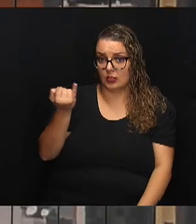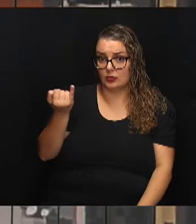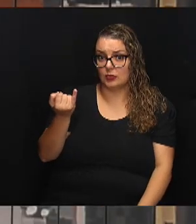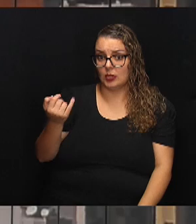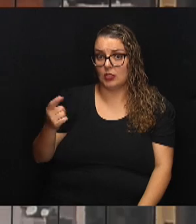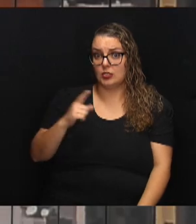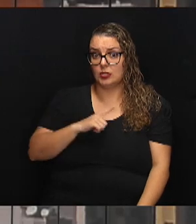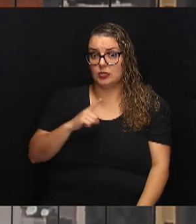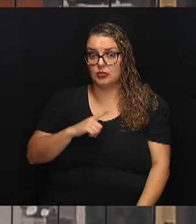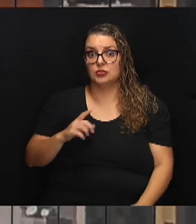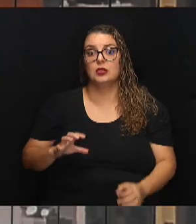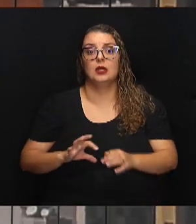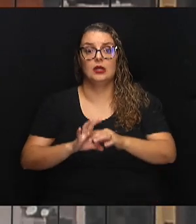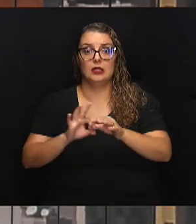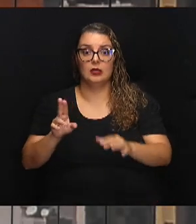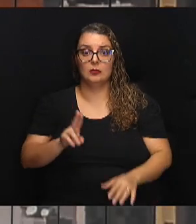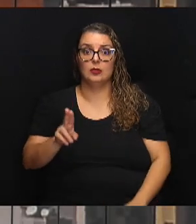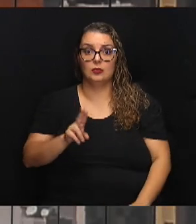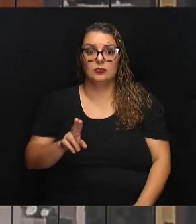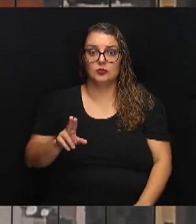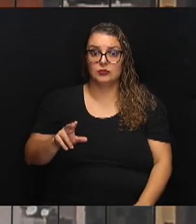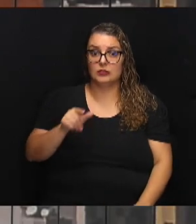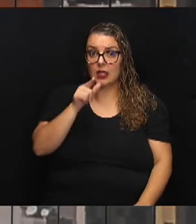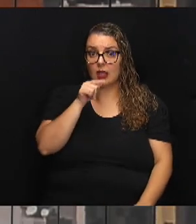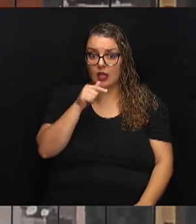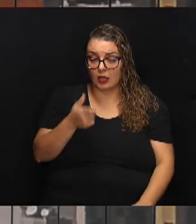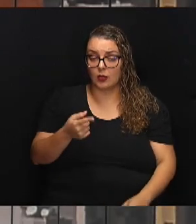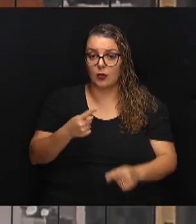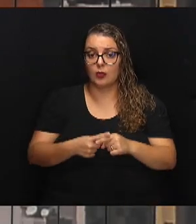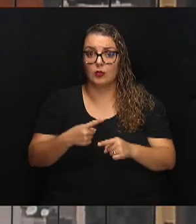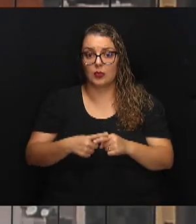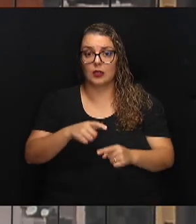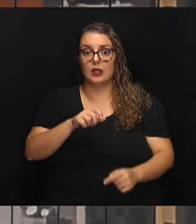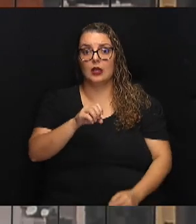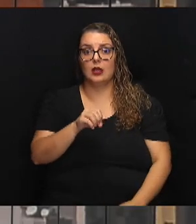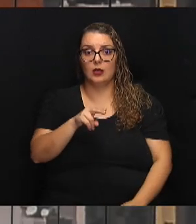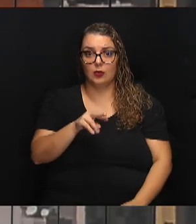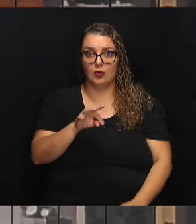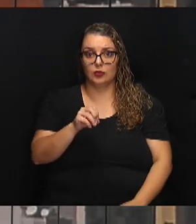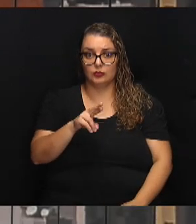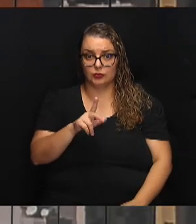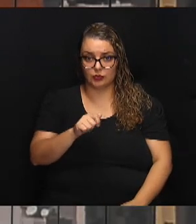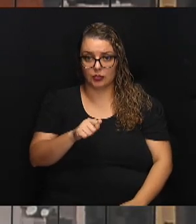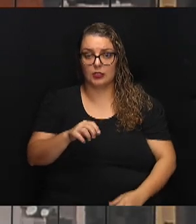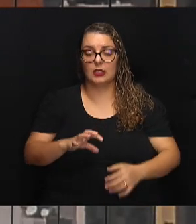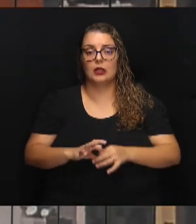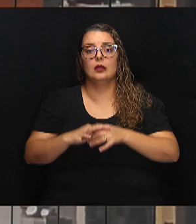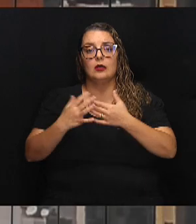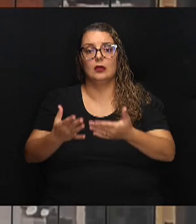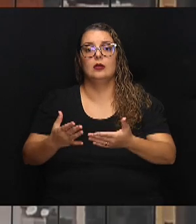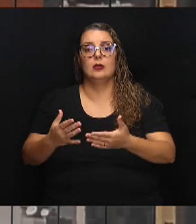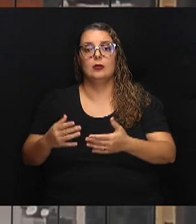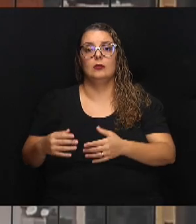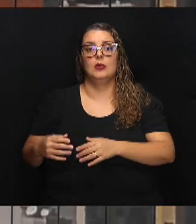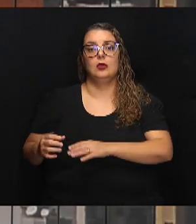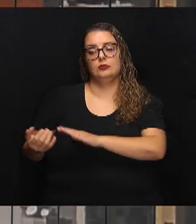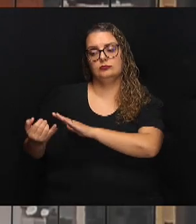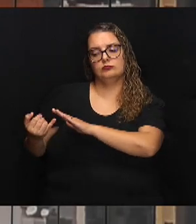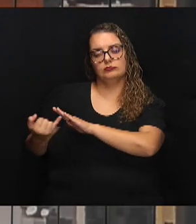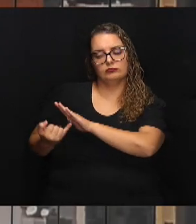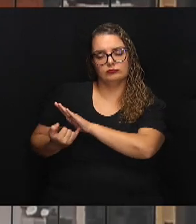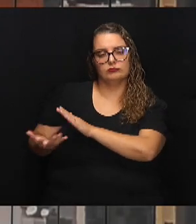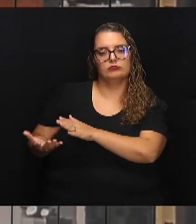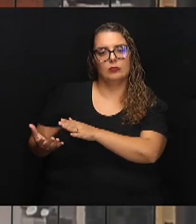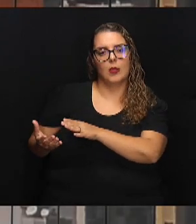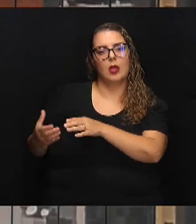a licença para o uso dessas águas, né? Porque a outorga é dada, né, mediante a procura dos órgãos responsáveis, mas tem muita gente